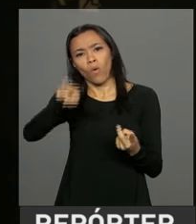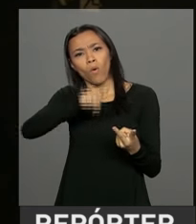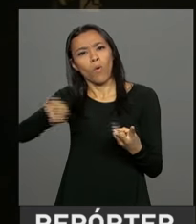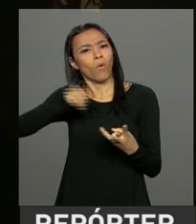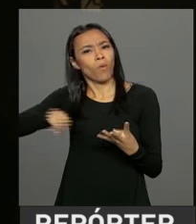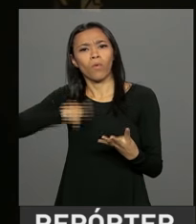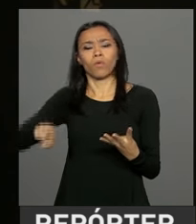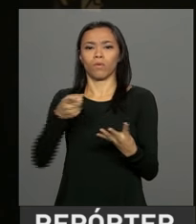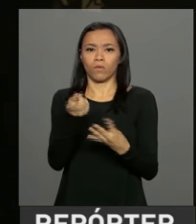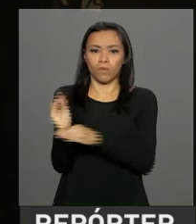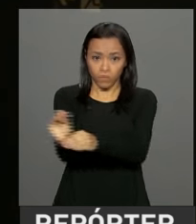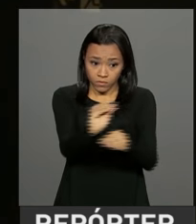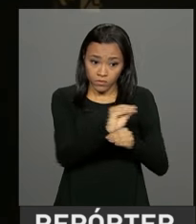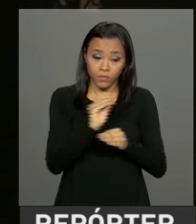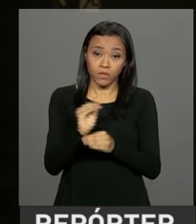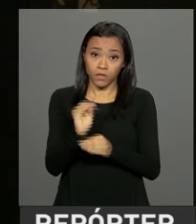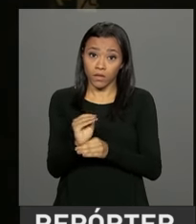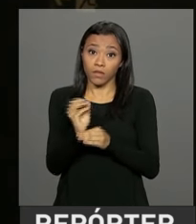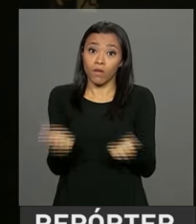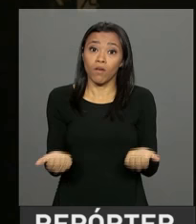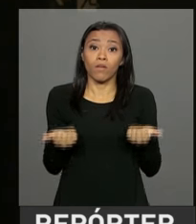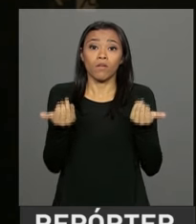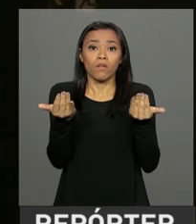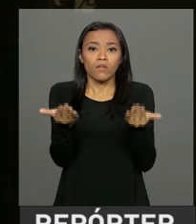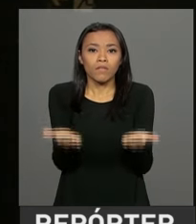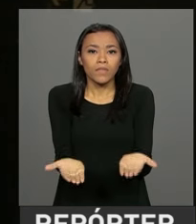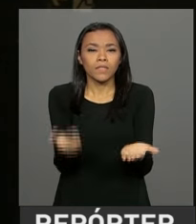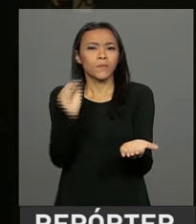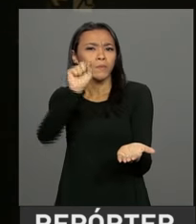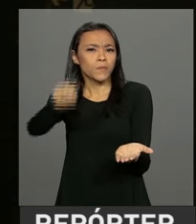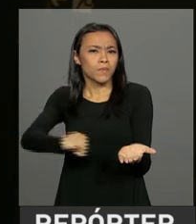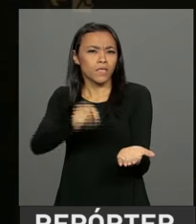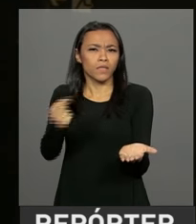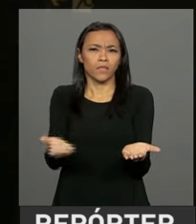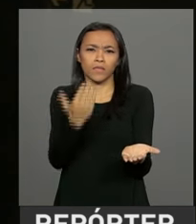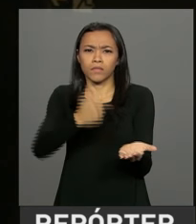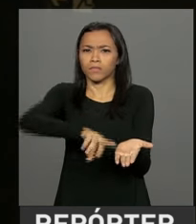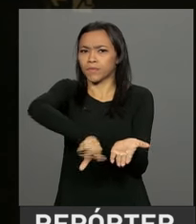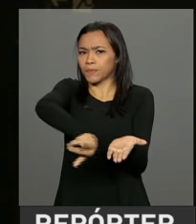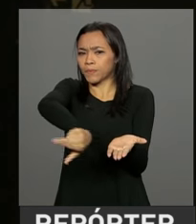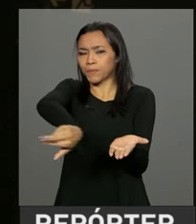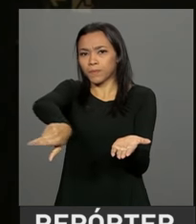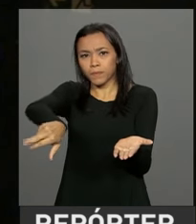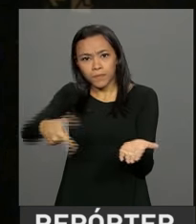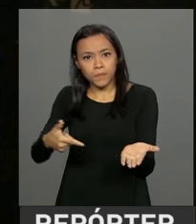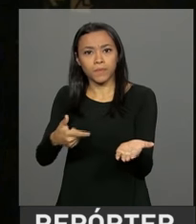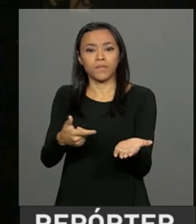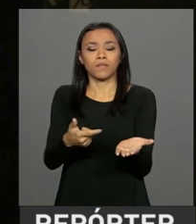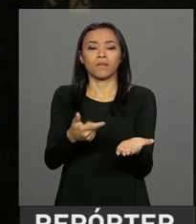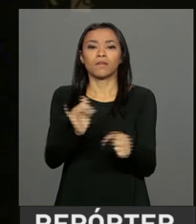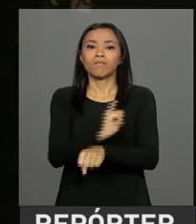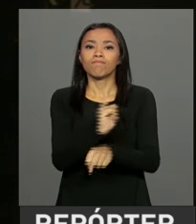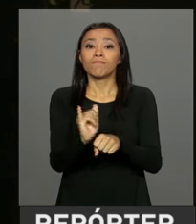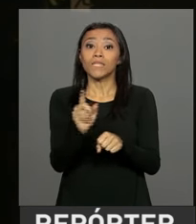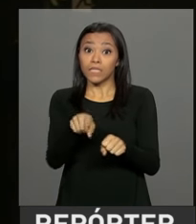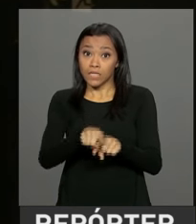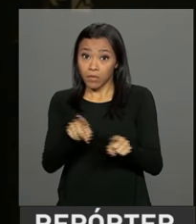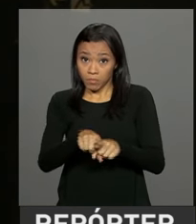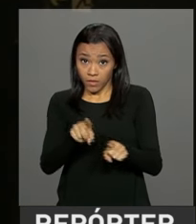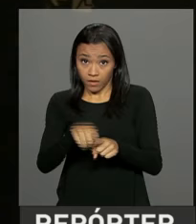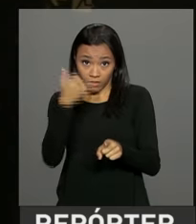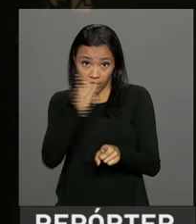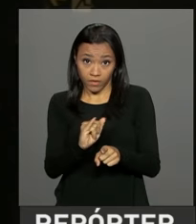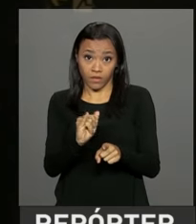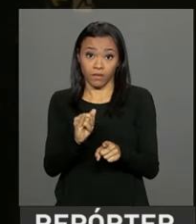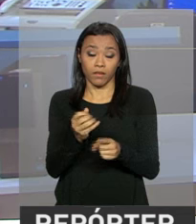serviços ambientais oferta de pescado ciclagem de nutrientes e captura de gases do